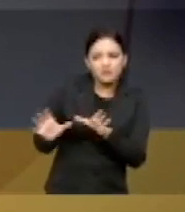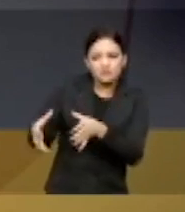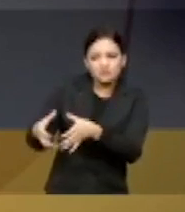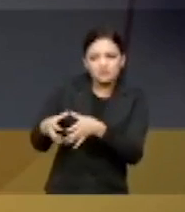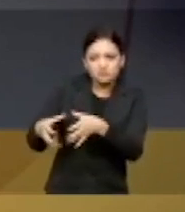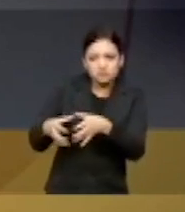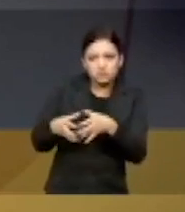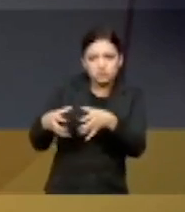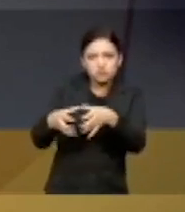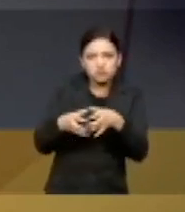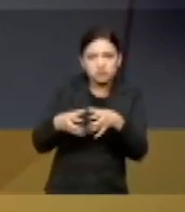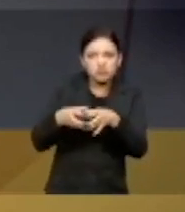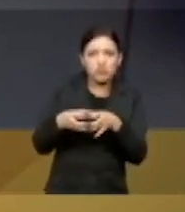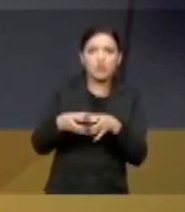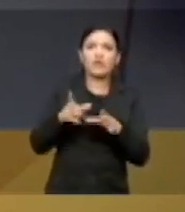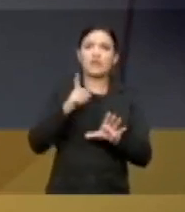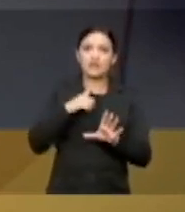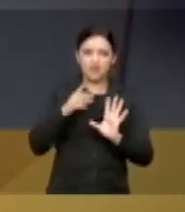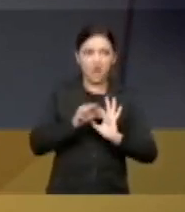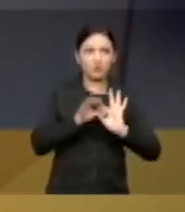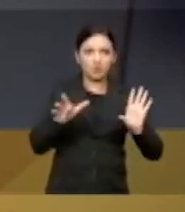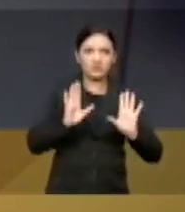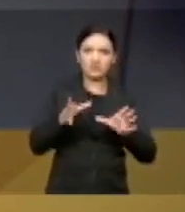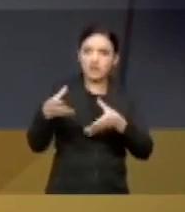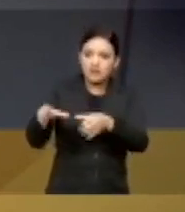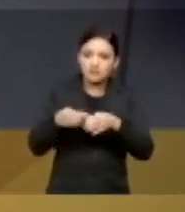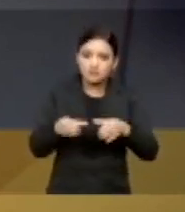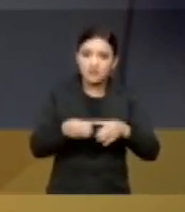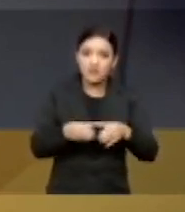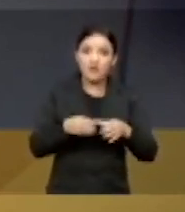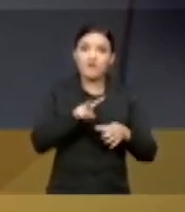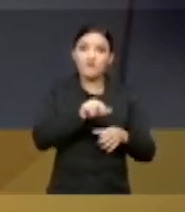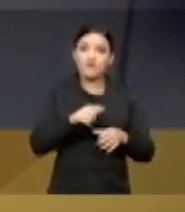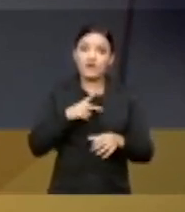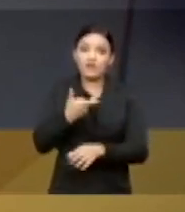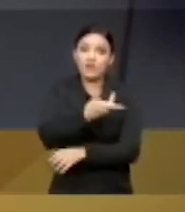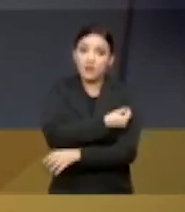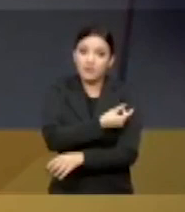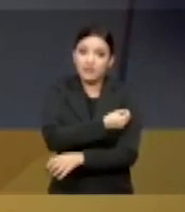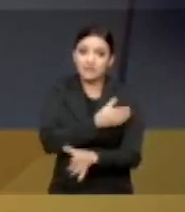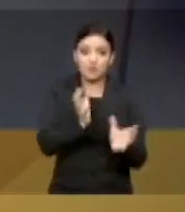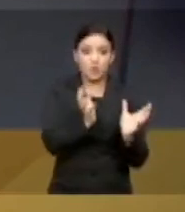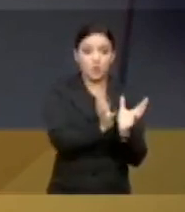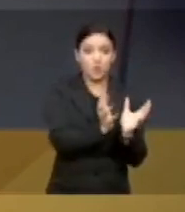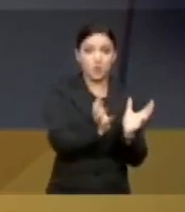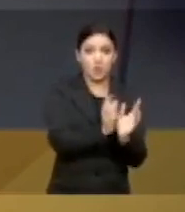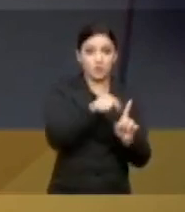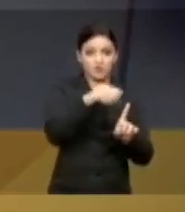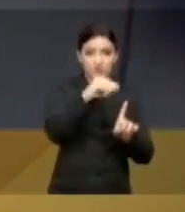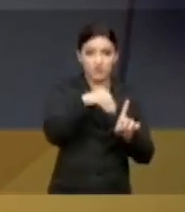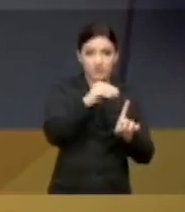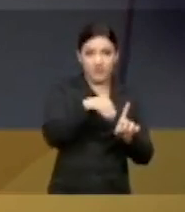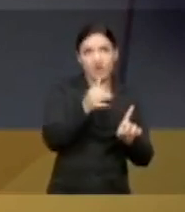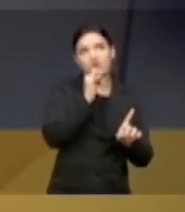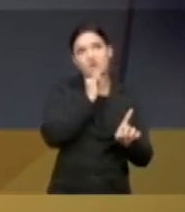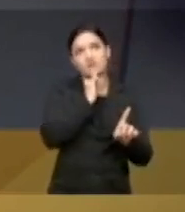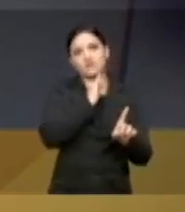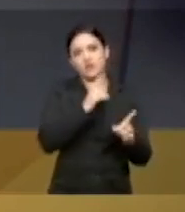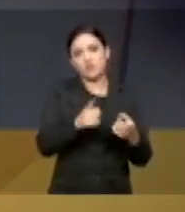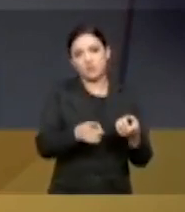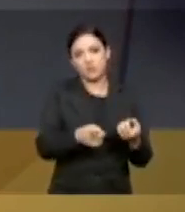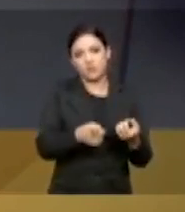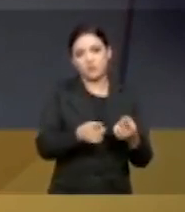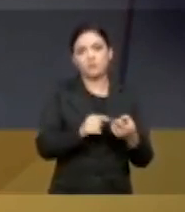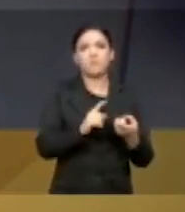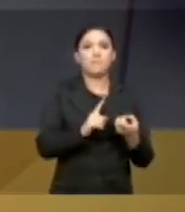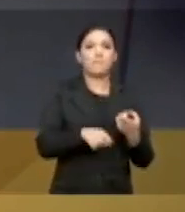ser autorizadas e recebidas, haverá aplicação por extratos. Primeiro para grupos vulneráveis, como, por exemplo, mas não